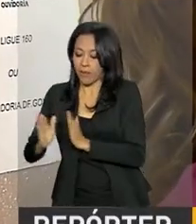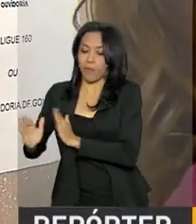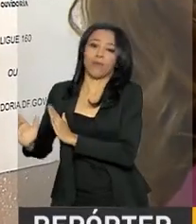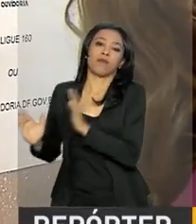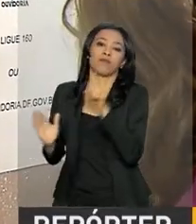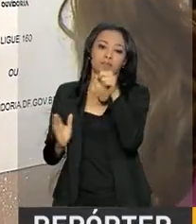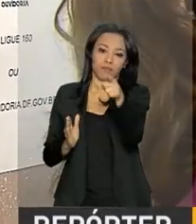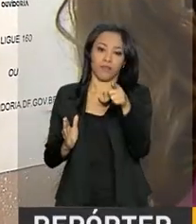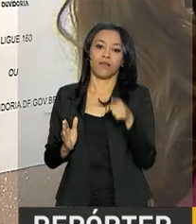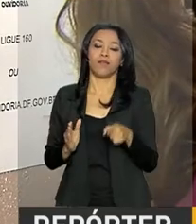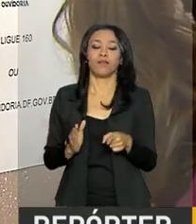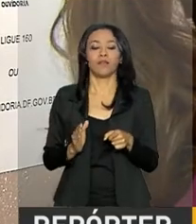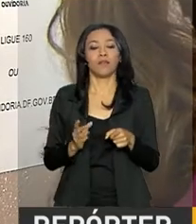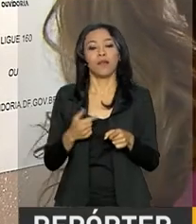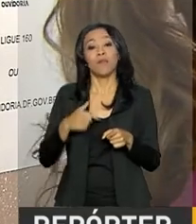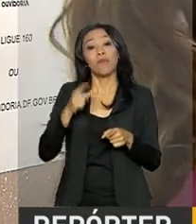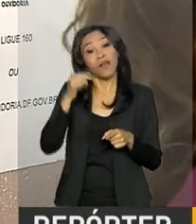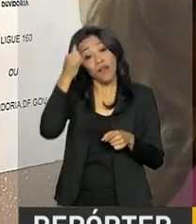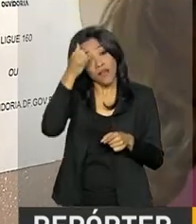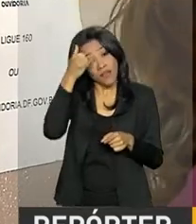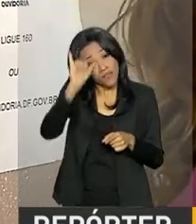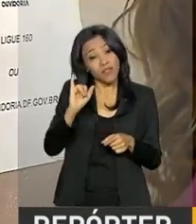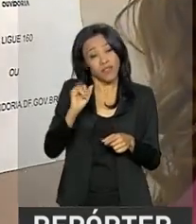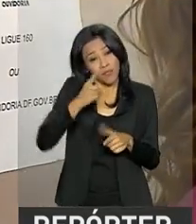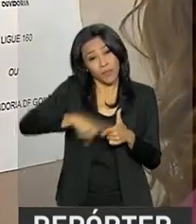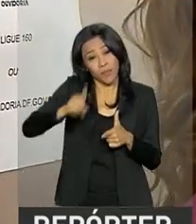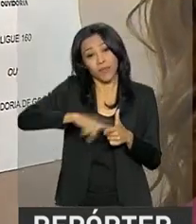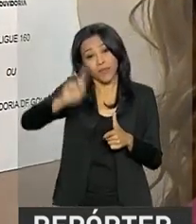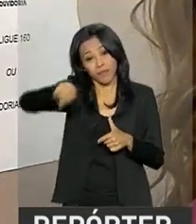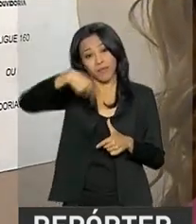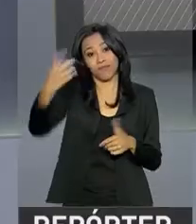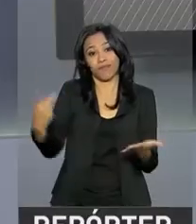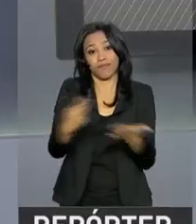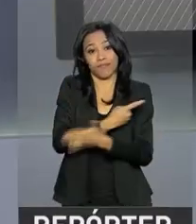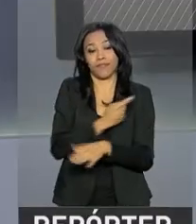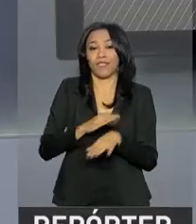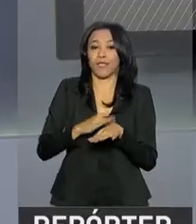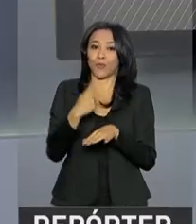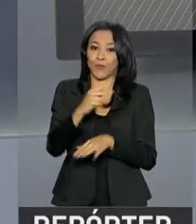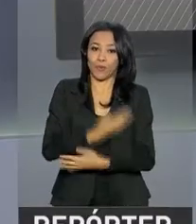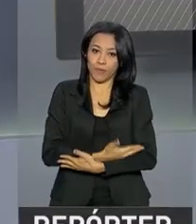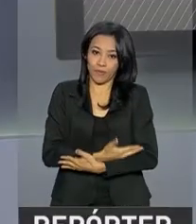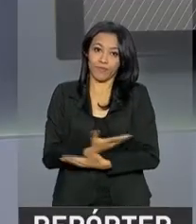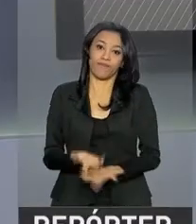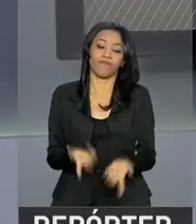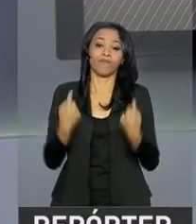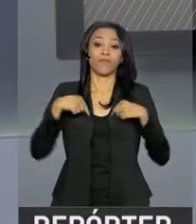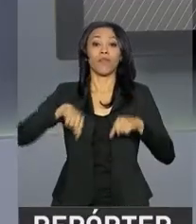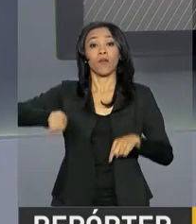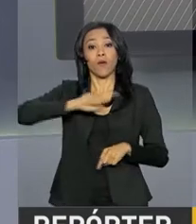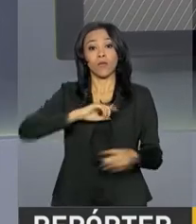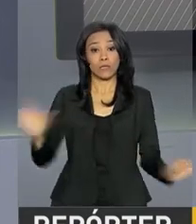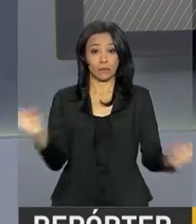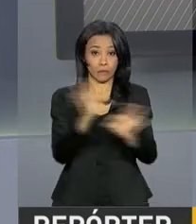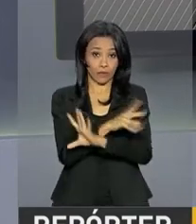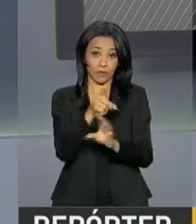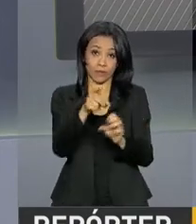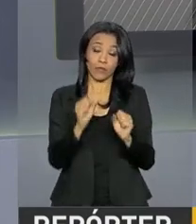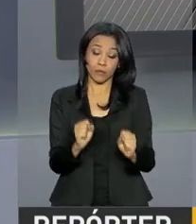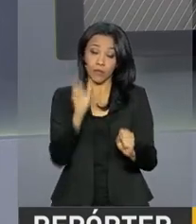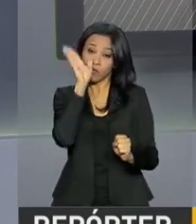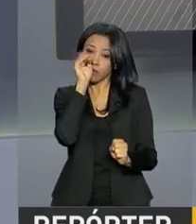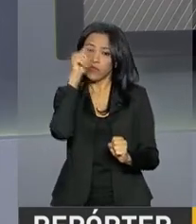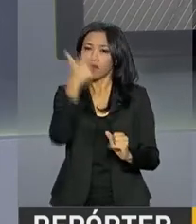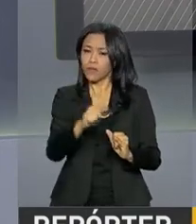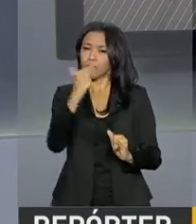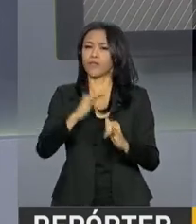direitinho pra não ter problema na saúde dele nós ficamos por aqui você pode rever as reportagens no